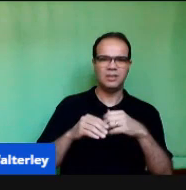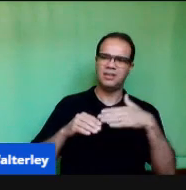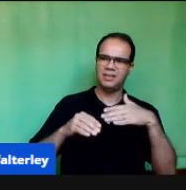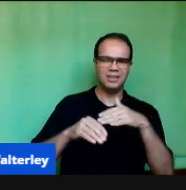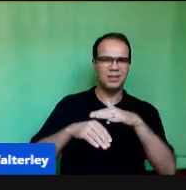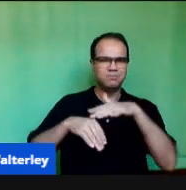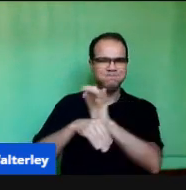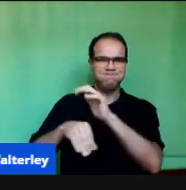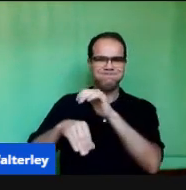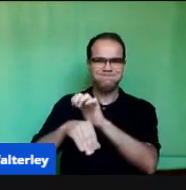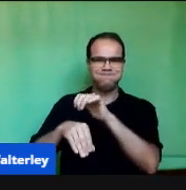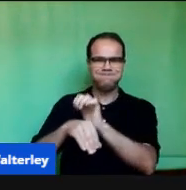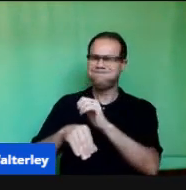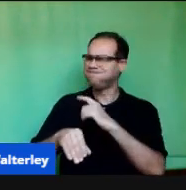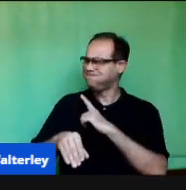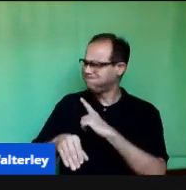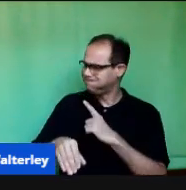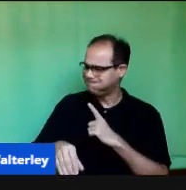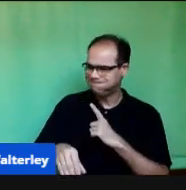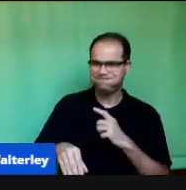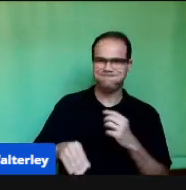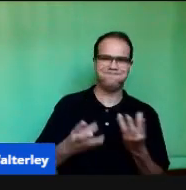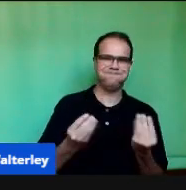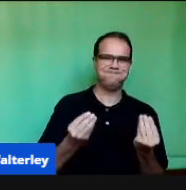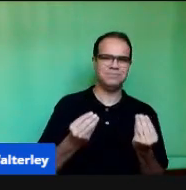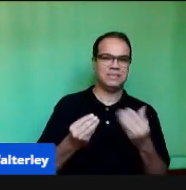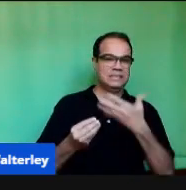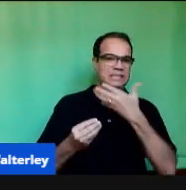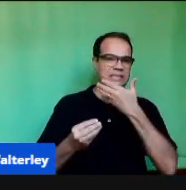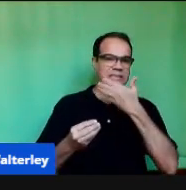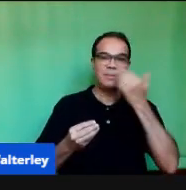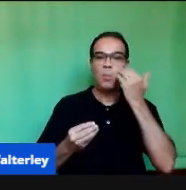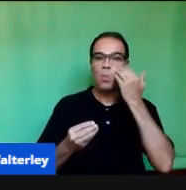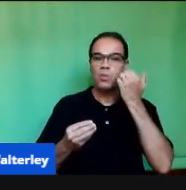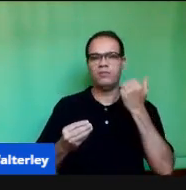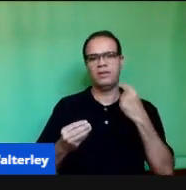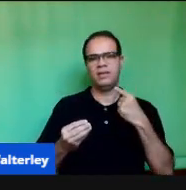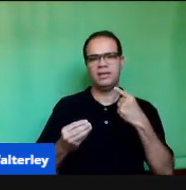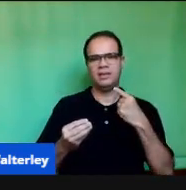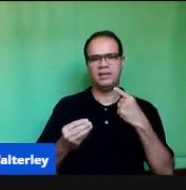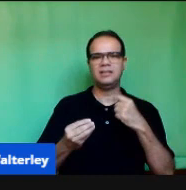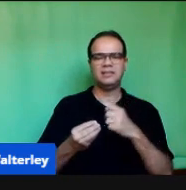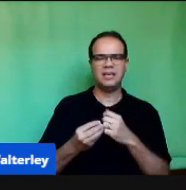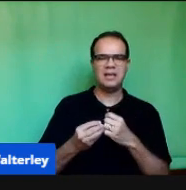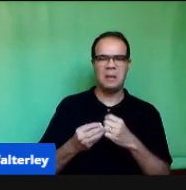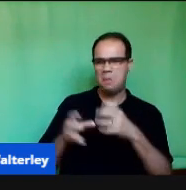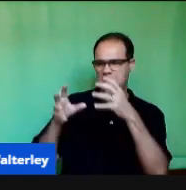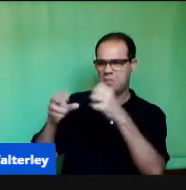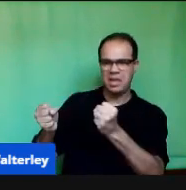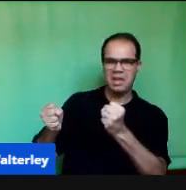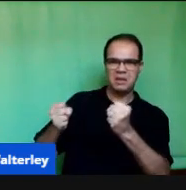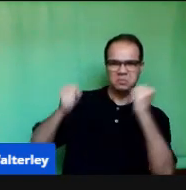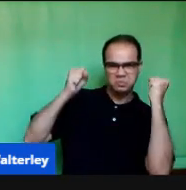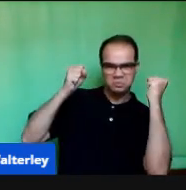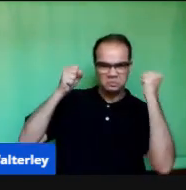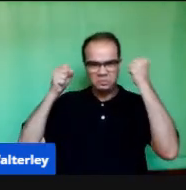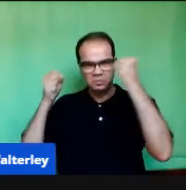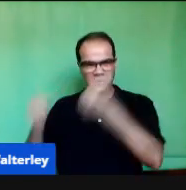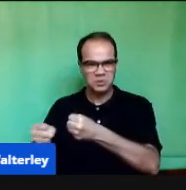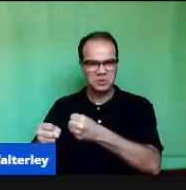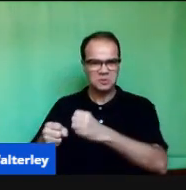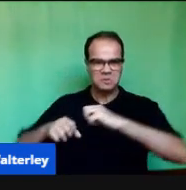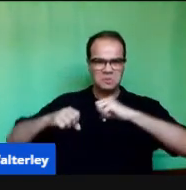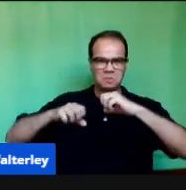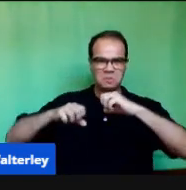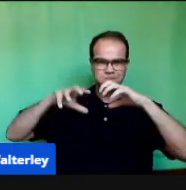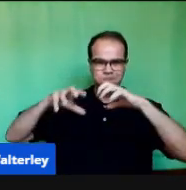que é preciso dar visibilidade aos alunos LGBTs na escola e ter estratégias de combater